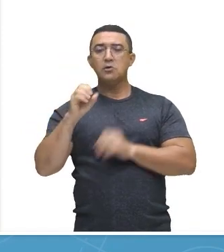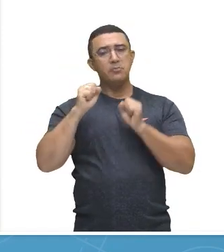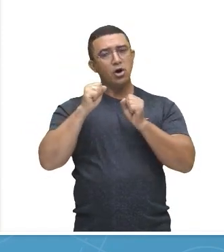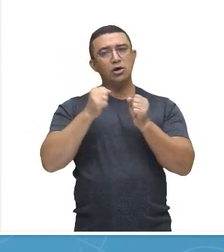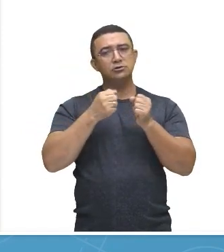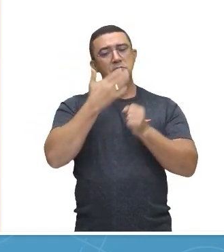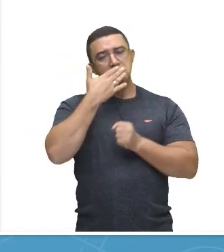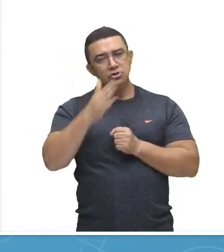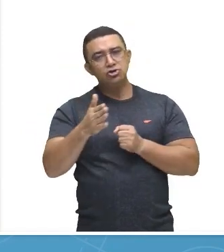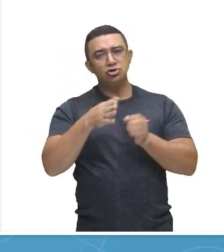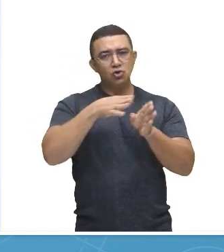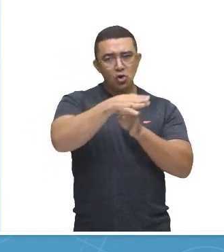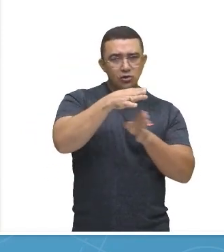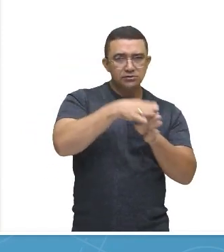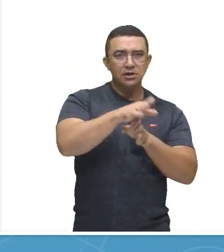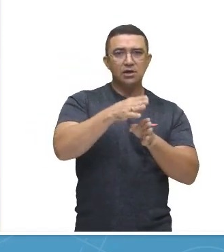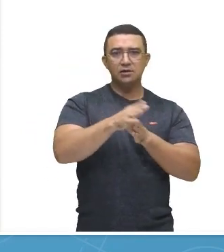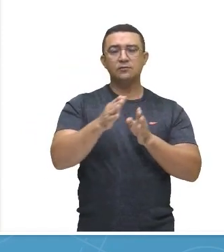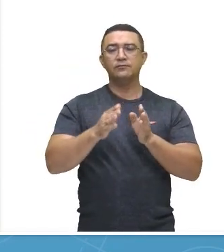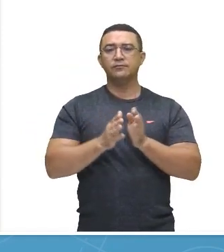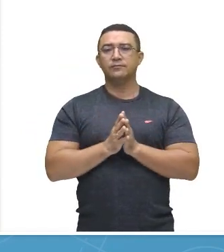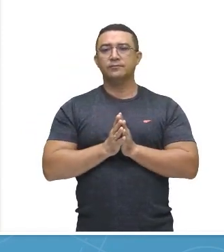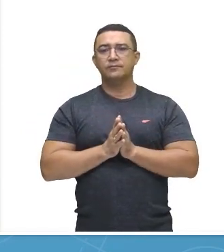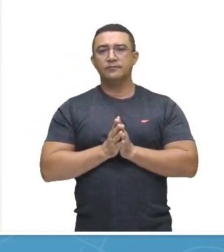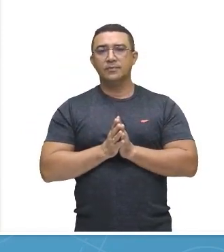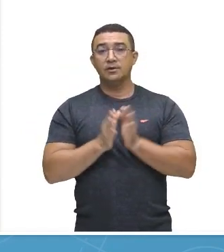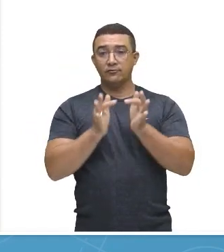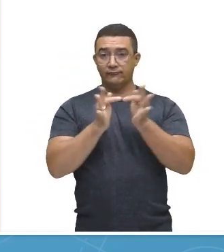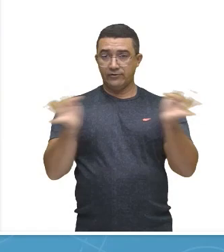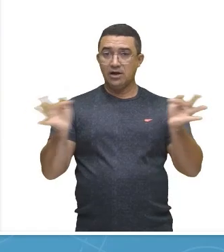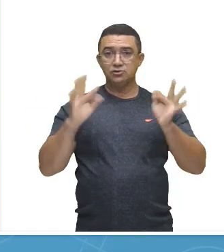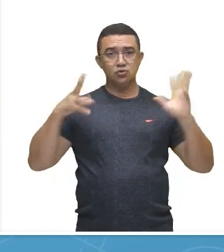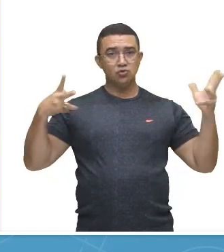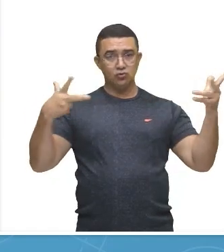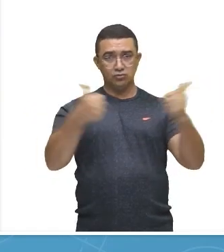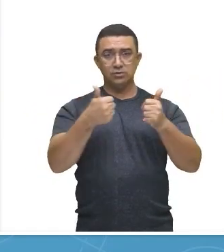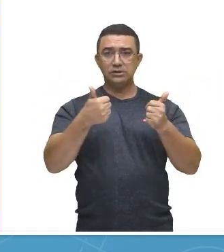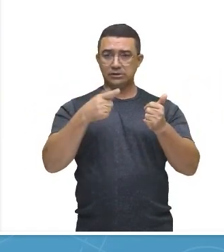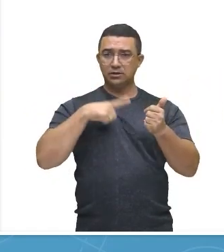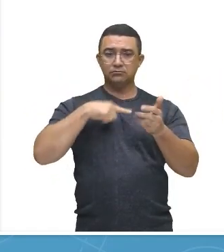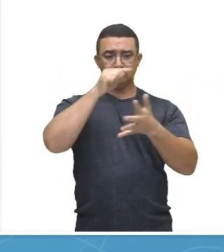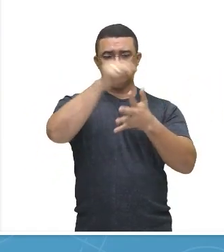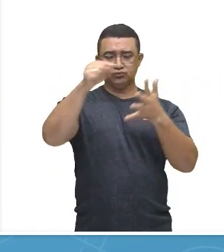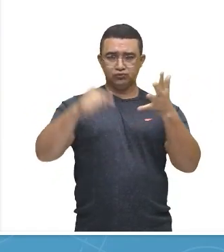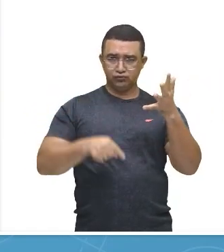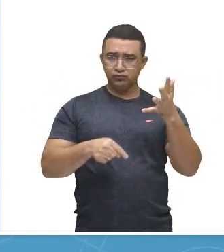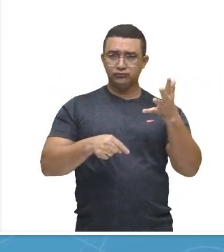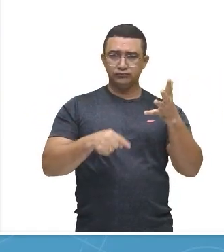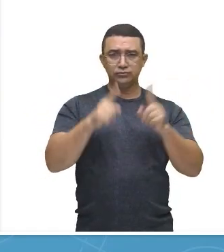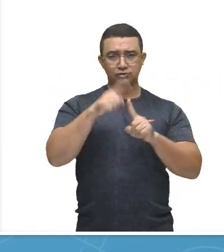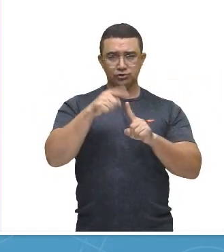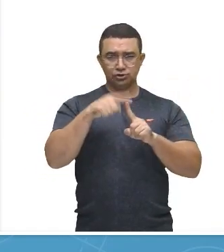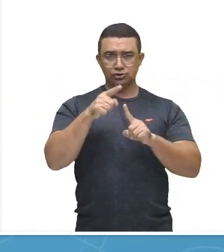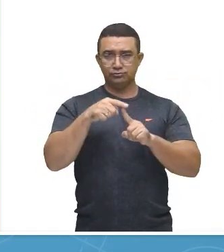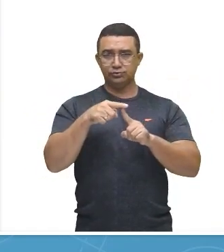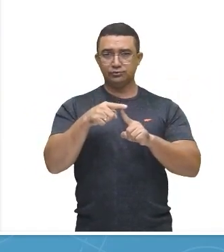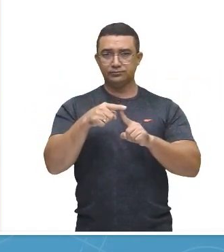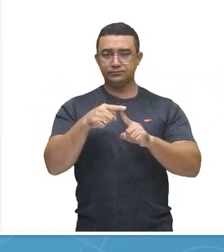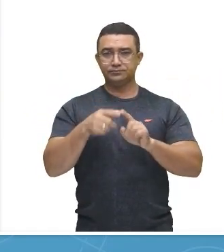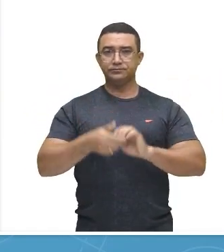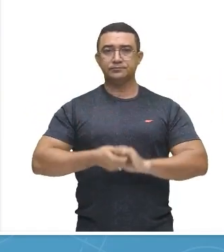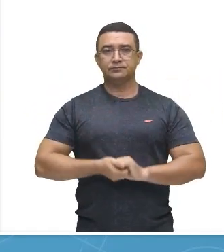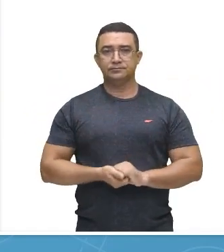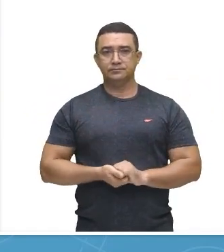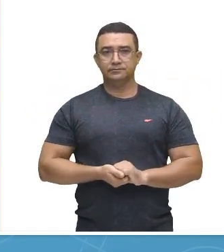uma série de coisas. Frase, sentido completo e os seus tipos. Declarativa, afirmativa, interrogativa,